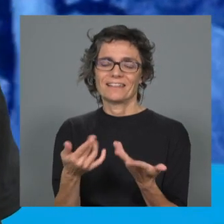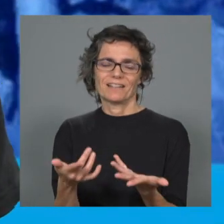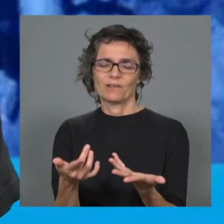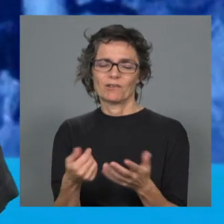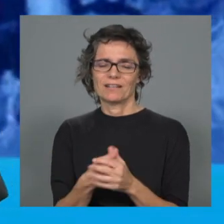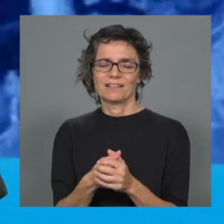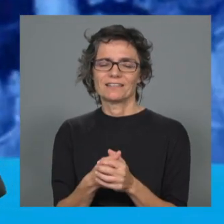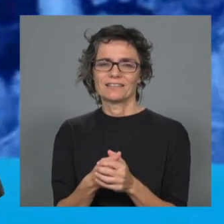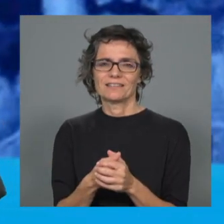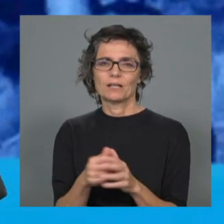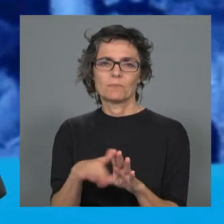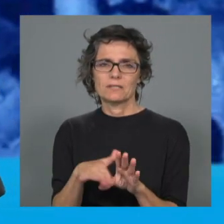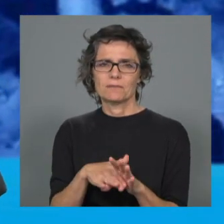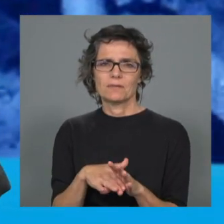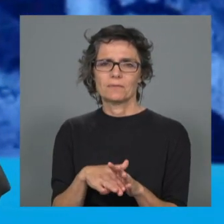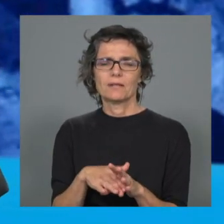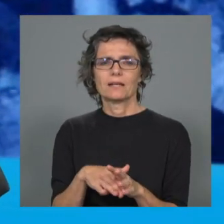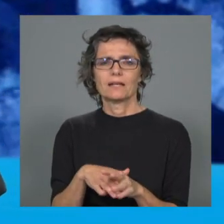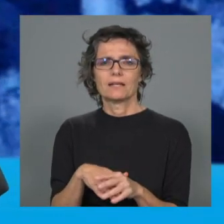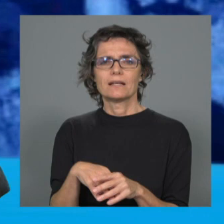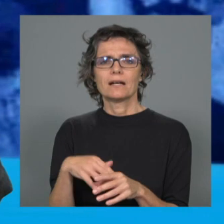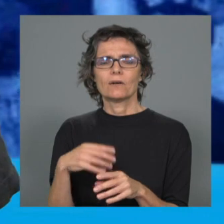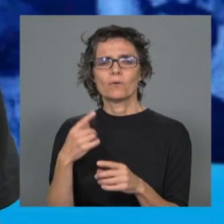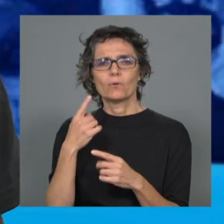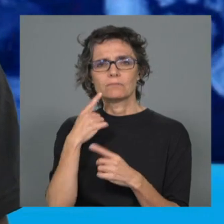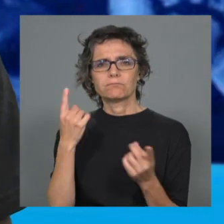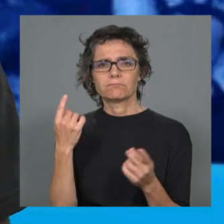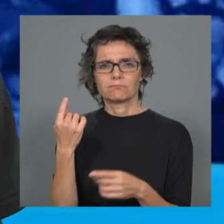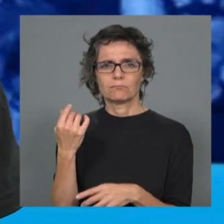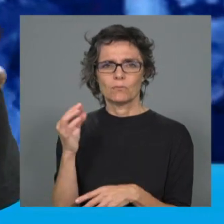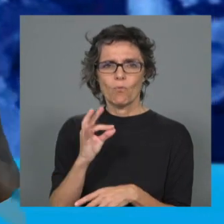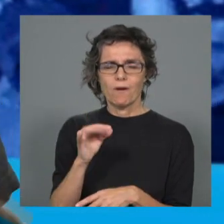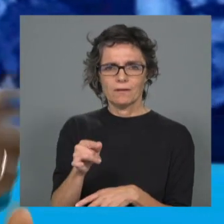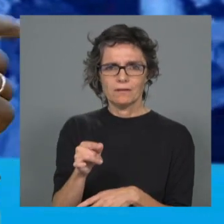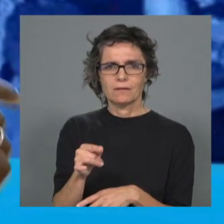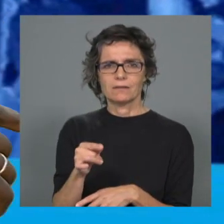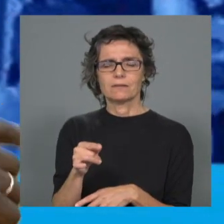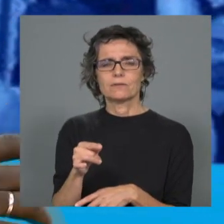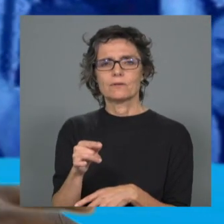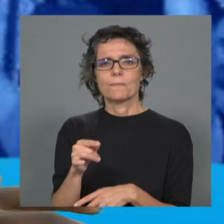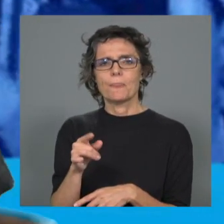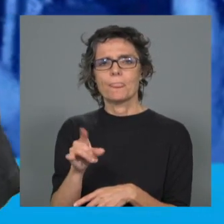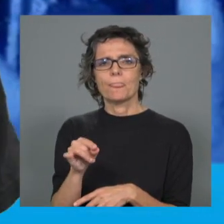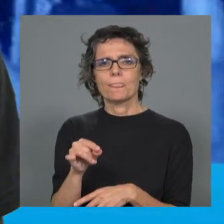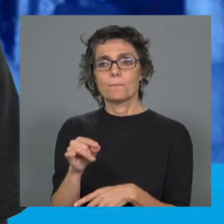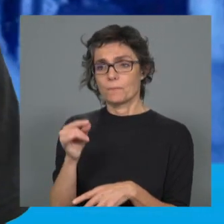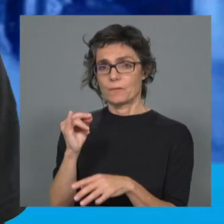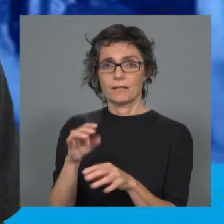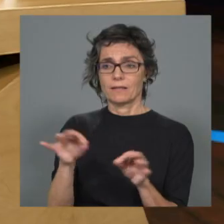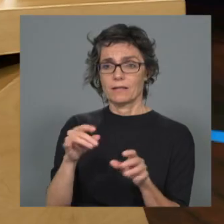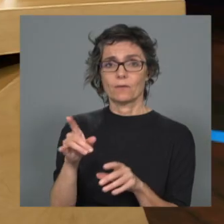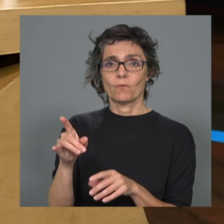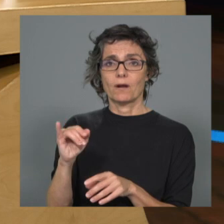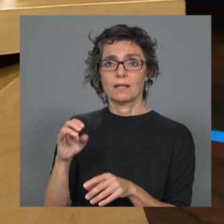e participei na 4ª edição da academia. Mas também, muito disso que a Inês estava a dizer, o